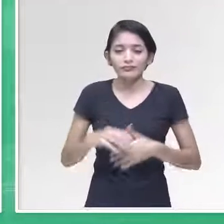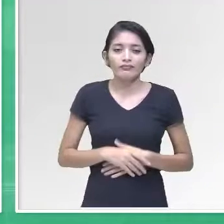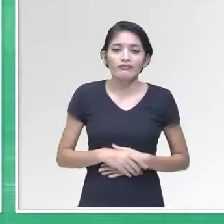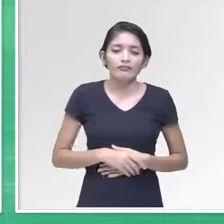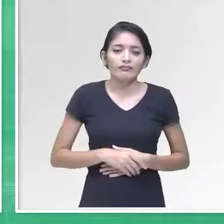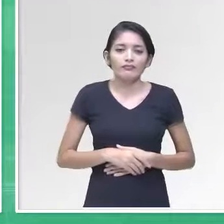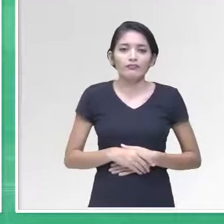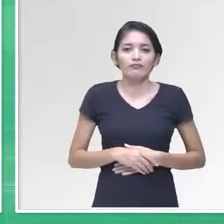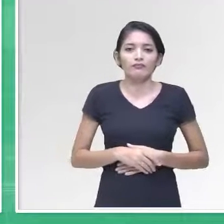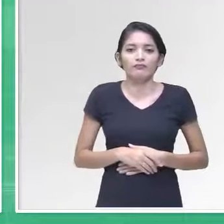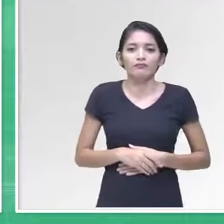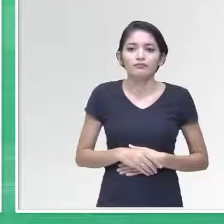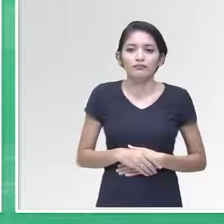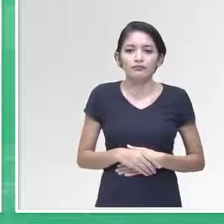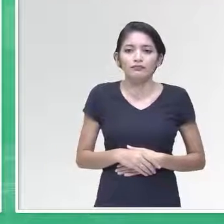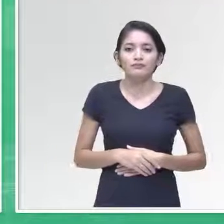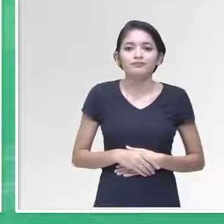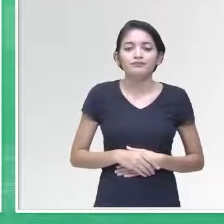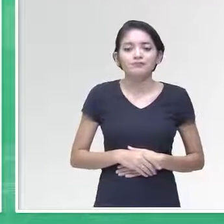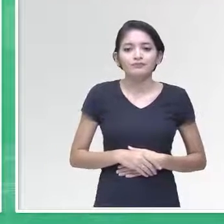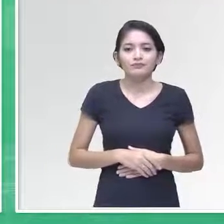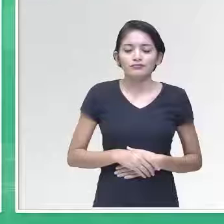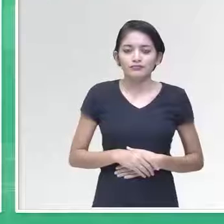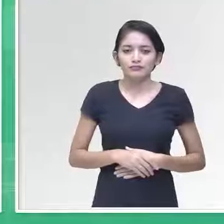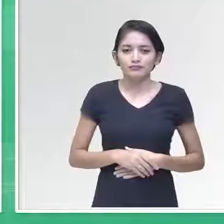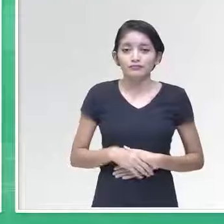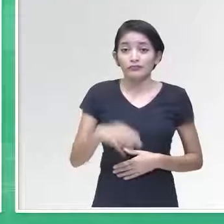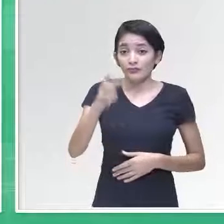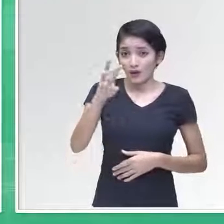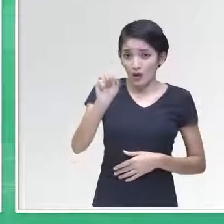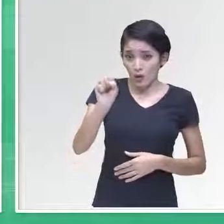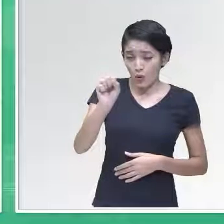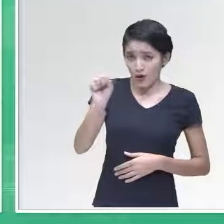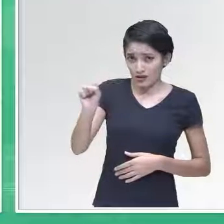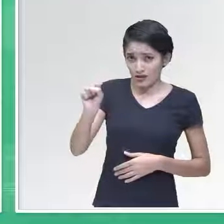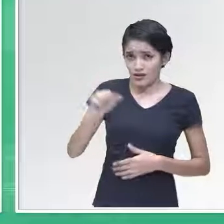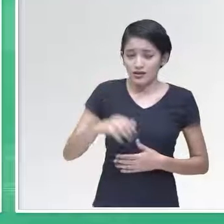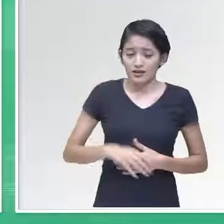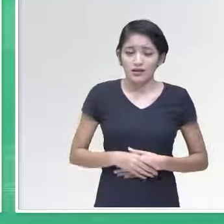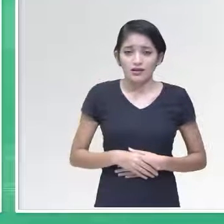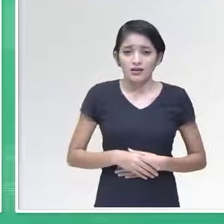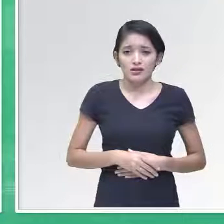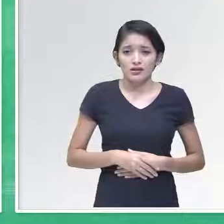é que funciona o was no próximo vídeo. Aliás, nesse vídeo.